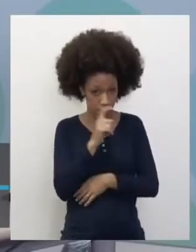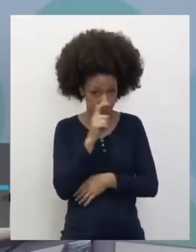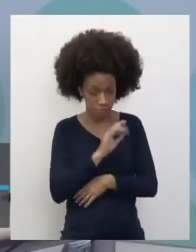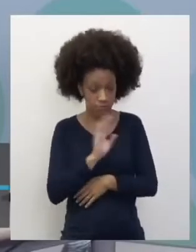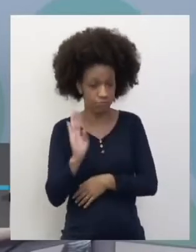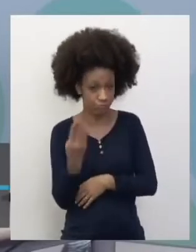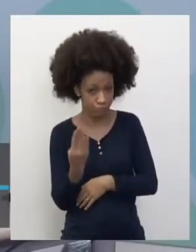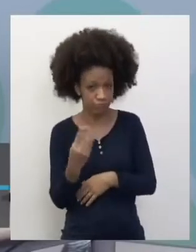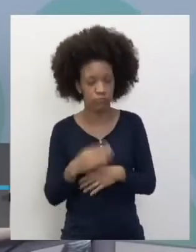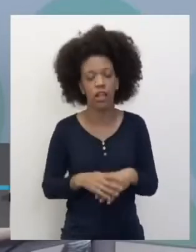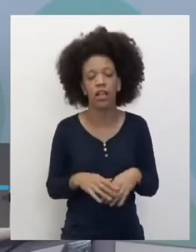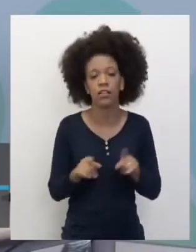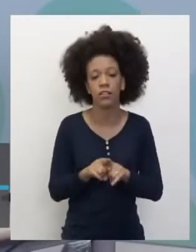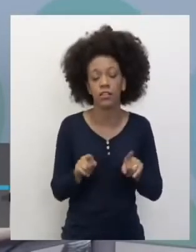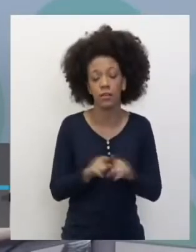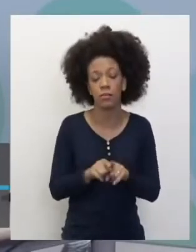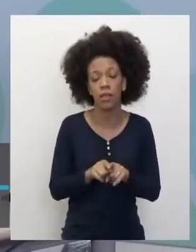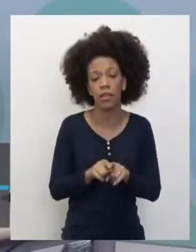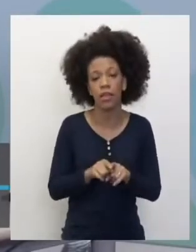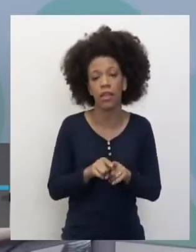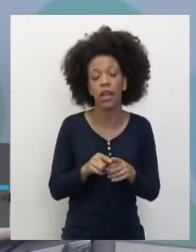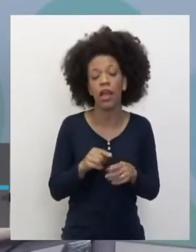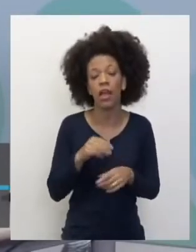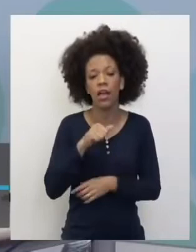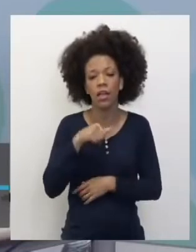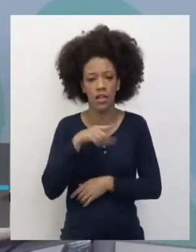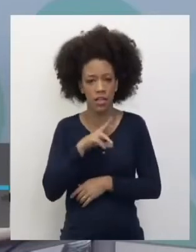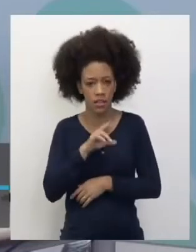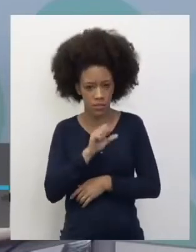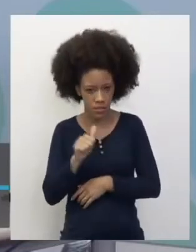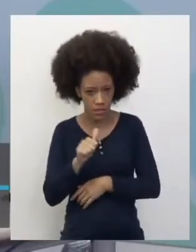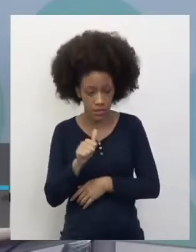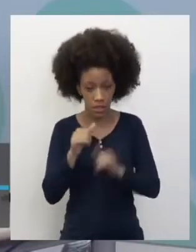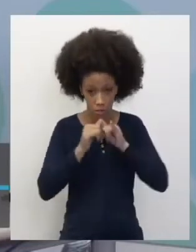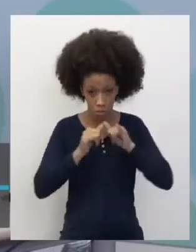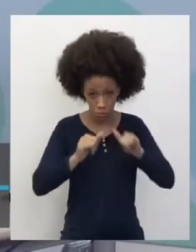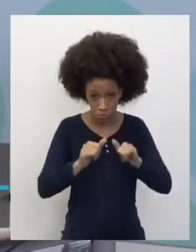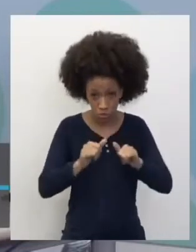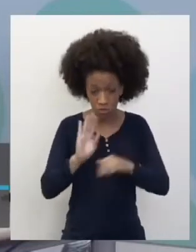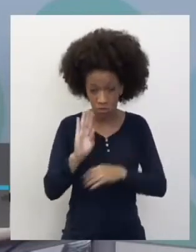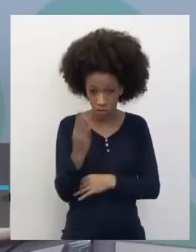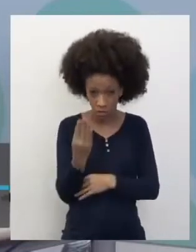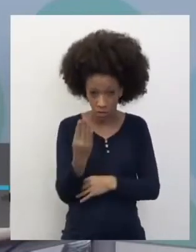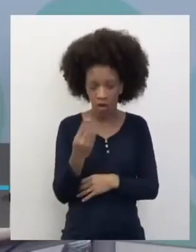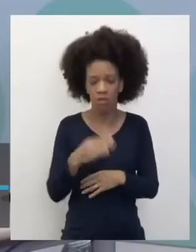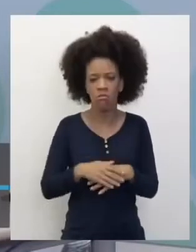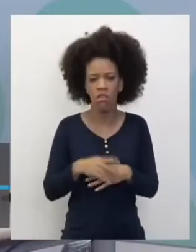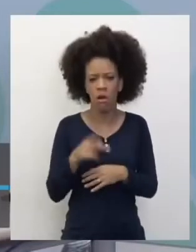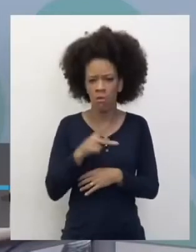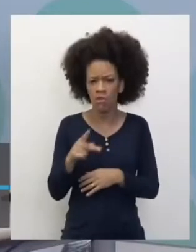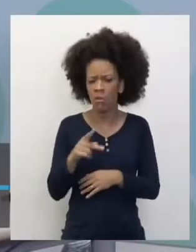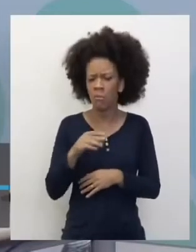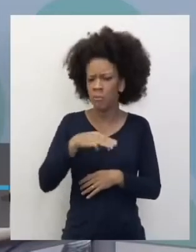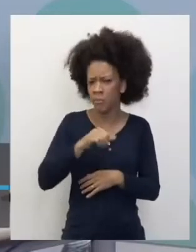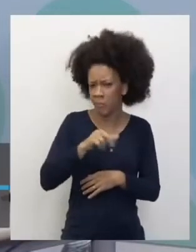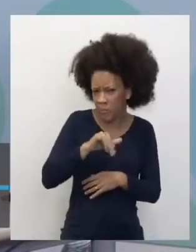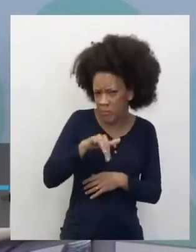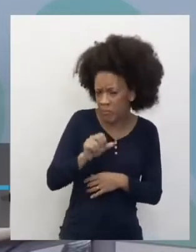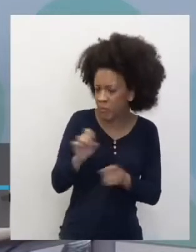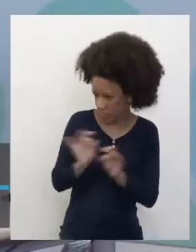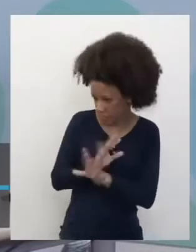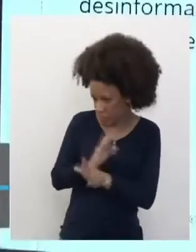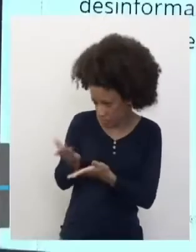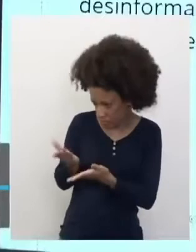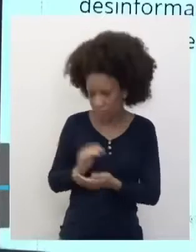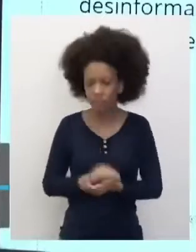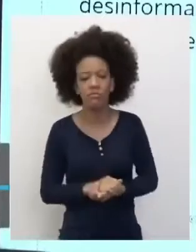são notícias falsas. Andressa, notícias falsas da Pro Maria Regina. Pronto, Elaine. Isso,